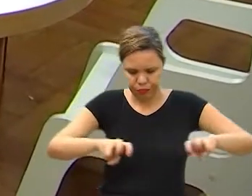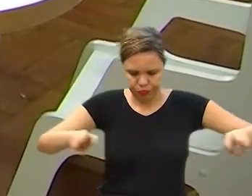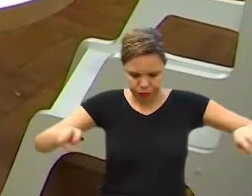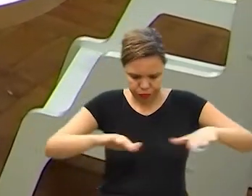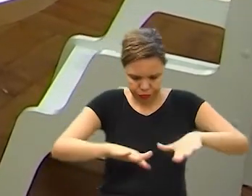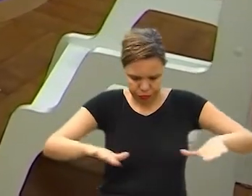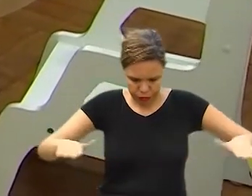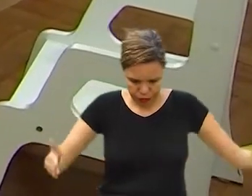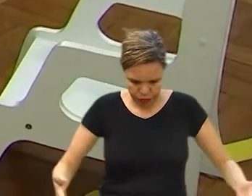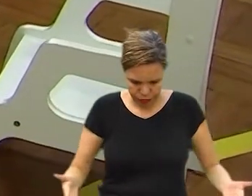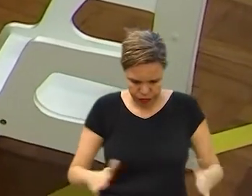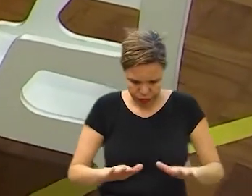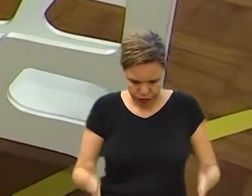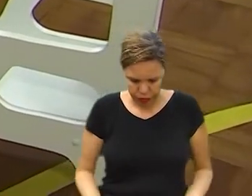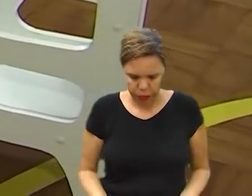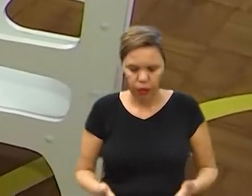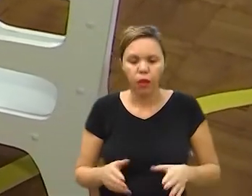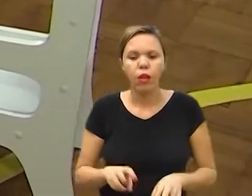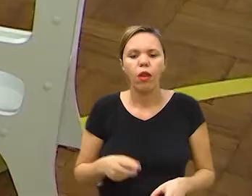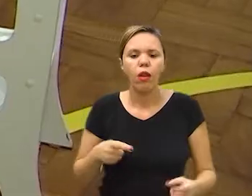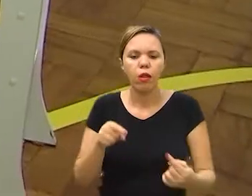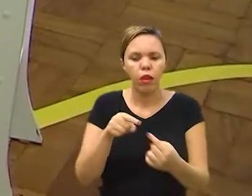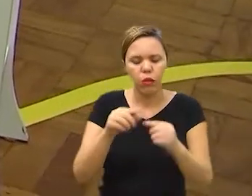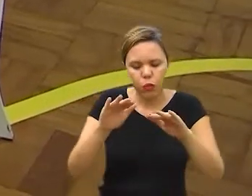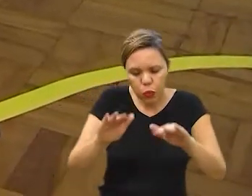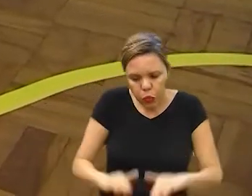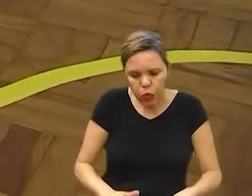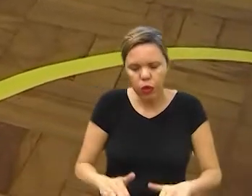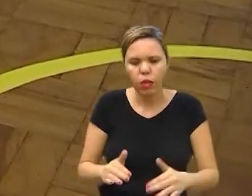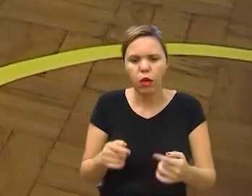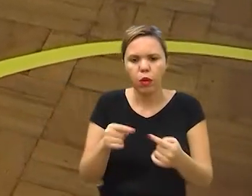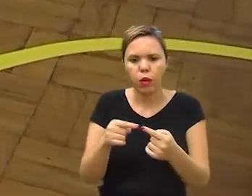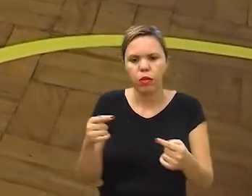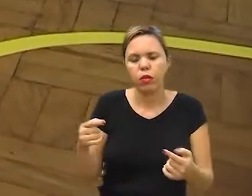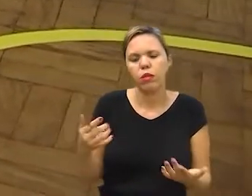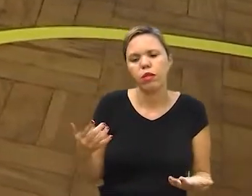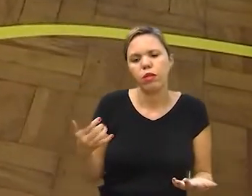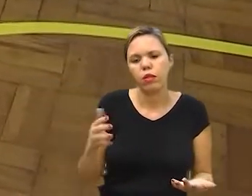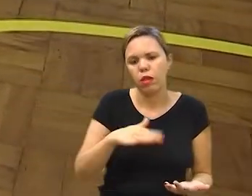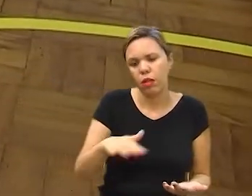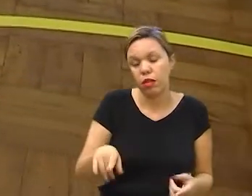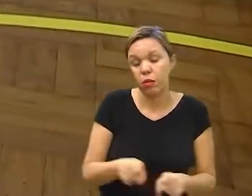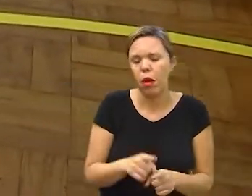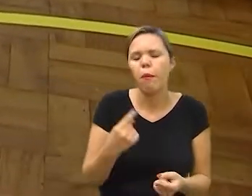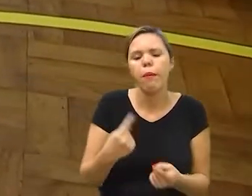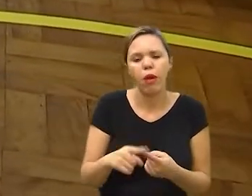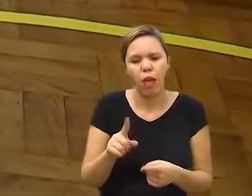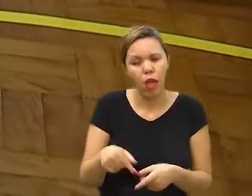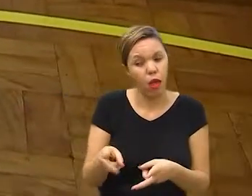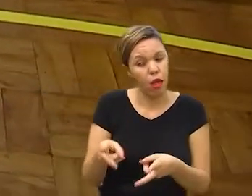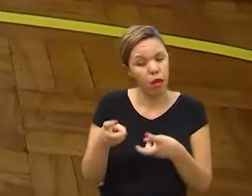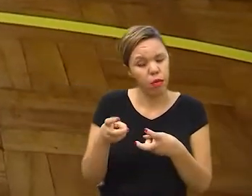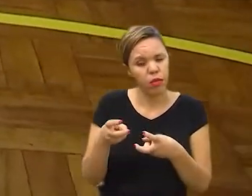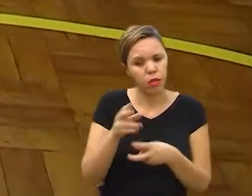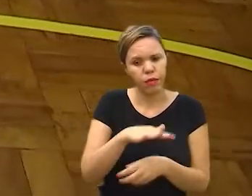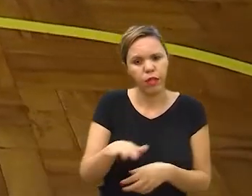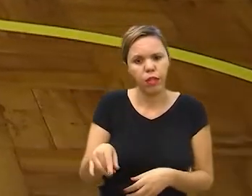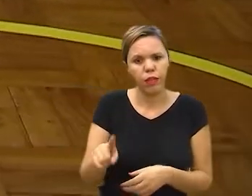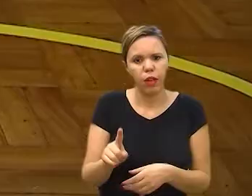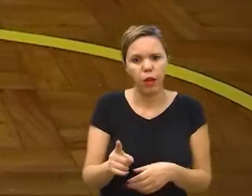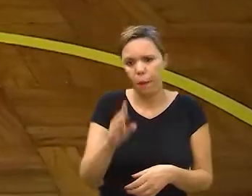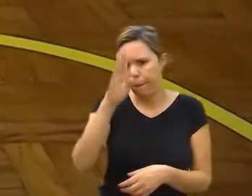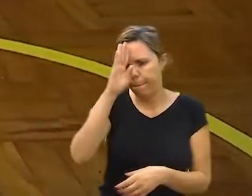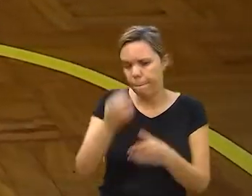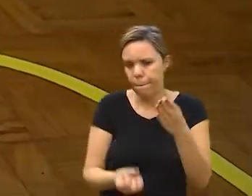mais baixinhos, né? Alcance da criança também. Isso tem um porquê? Pela observação da criança, ela foi